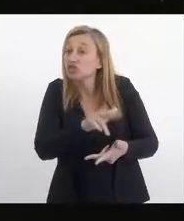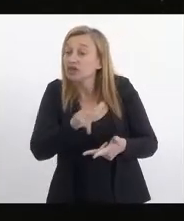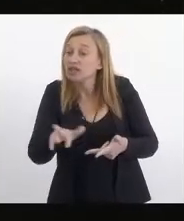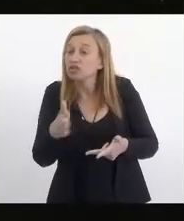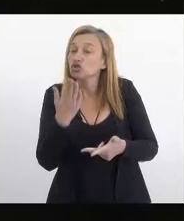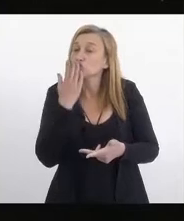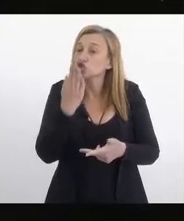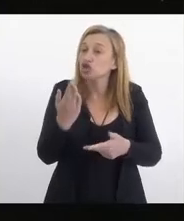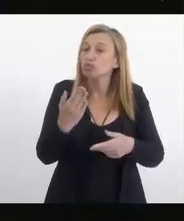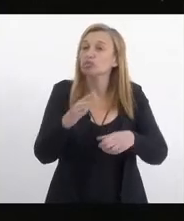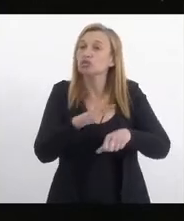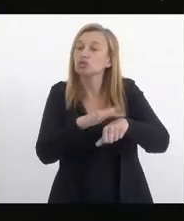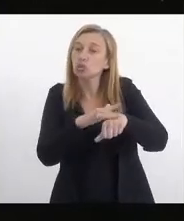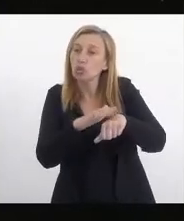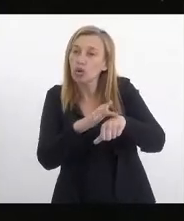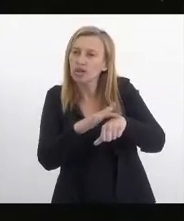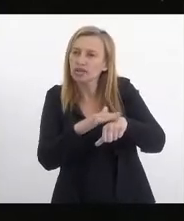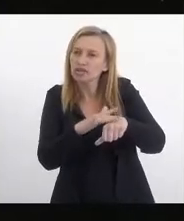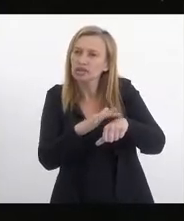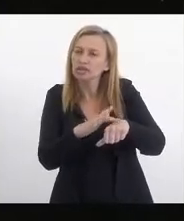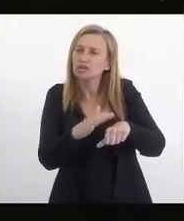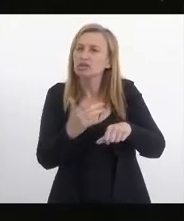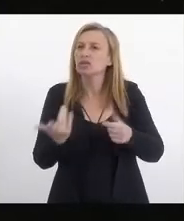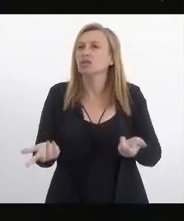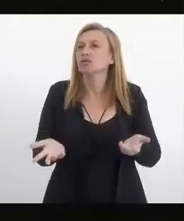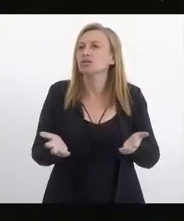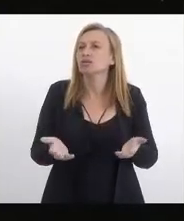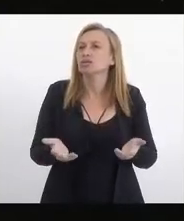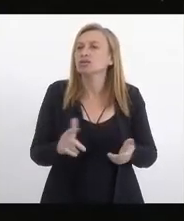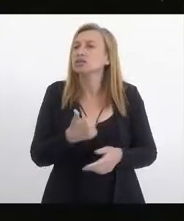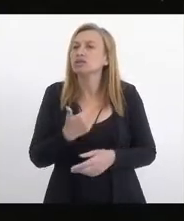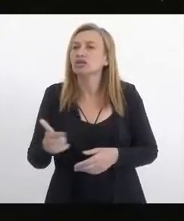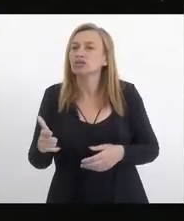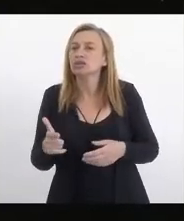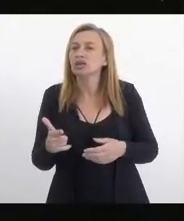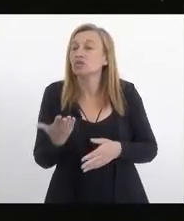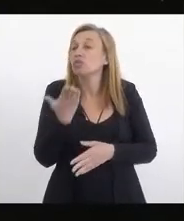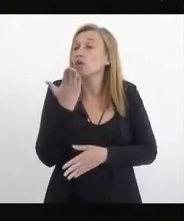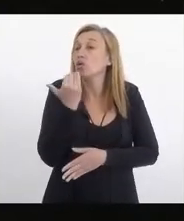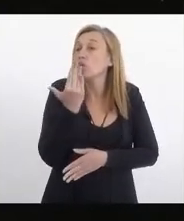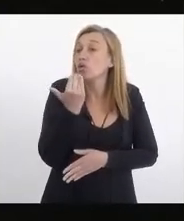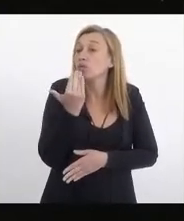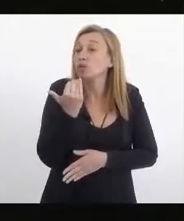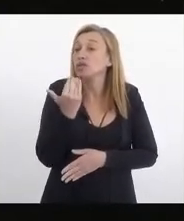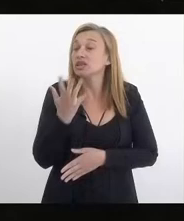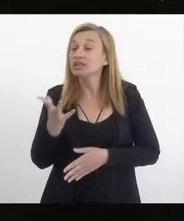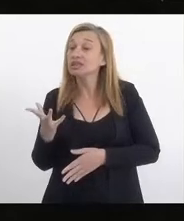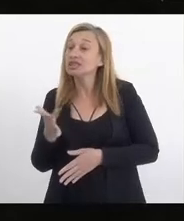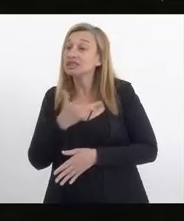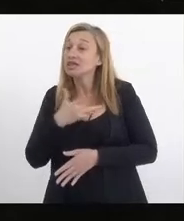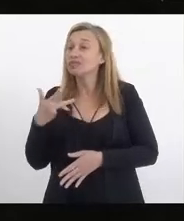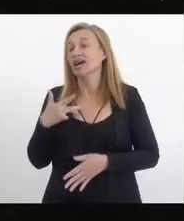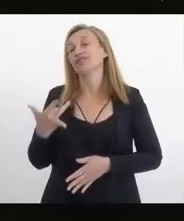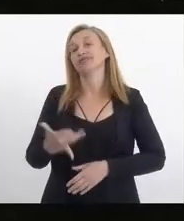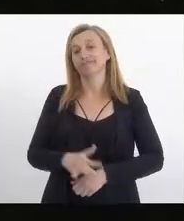de doença por não ter uma alimentação